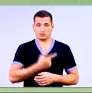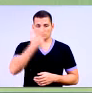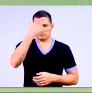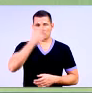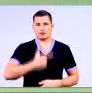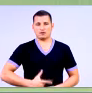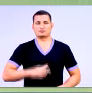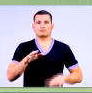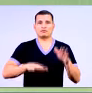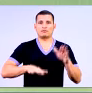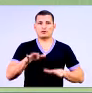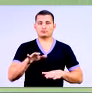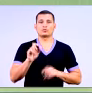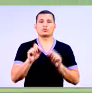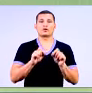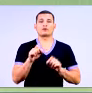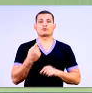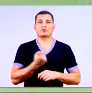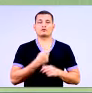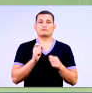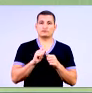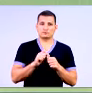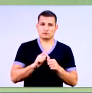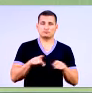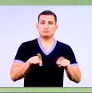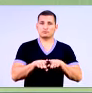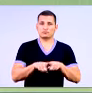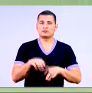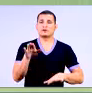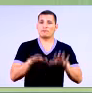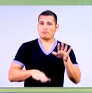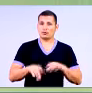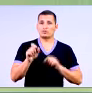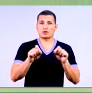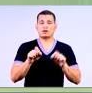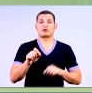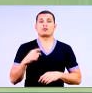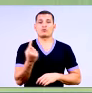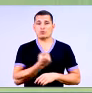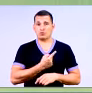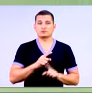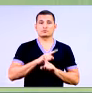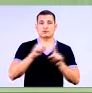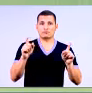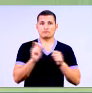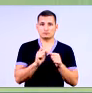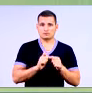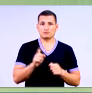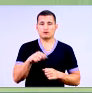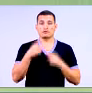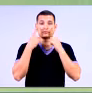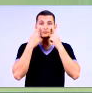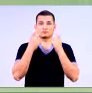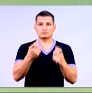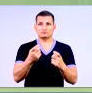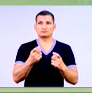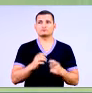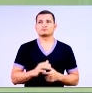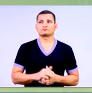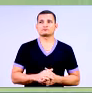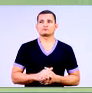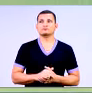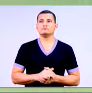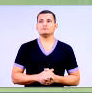nós fazemos, mas também depende do que nós não fazemos. Isso é interessantíssimo.